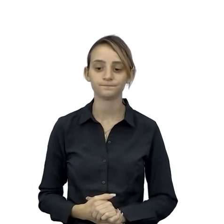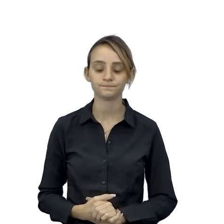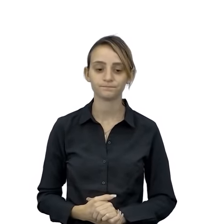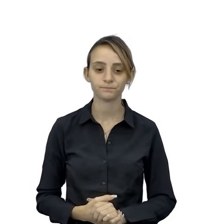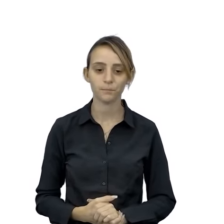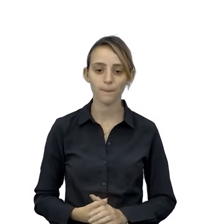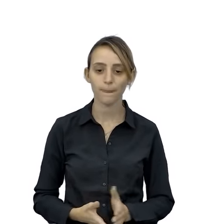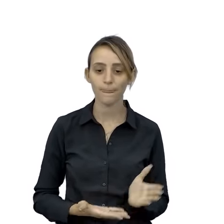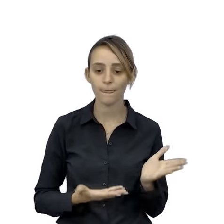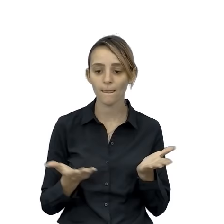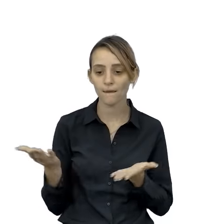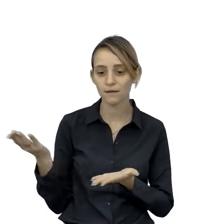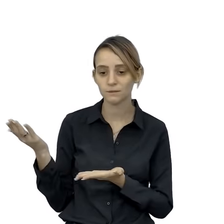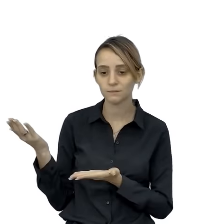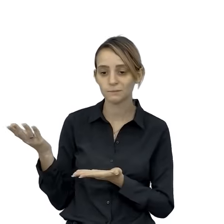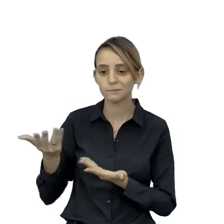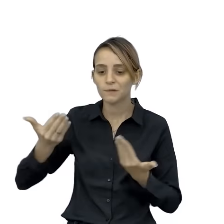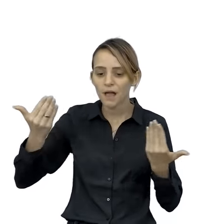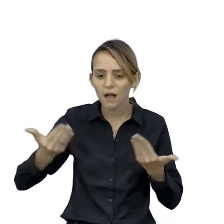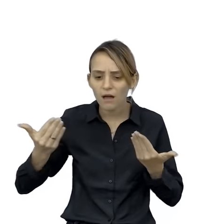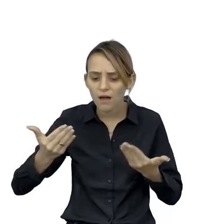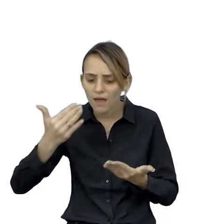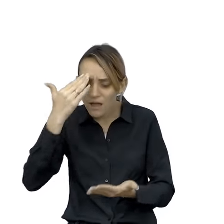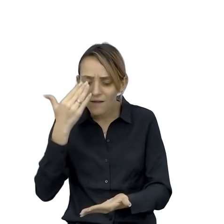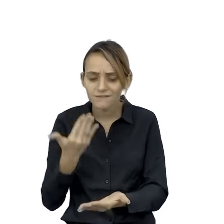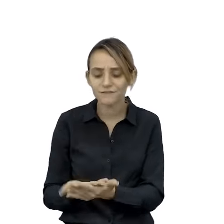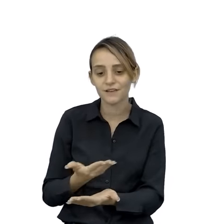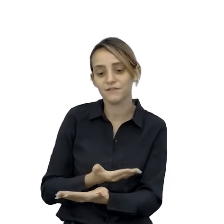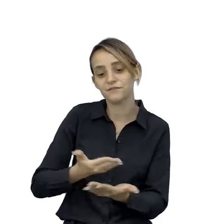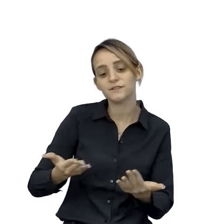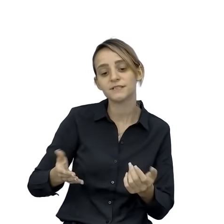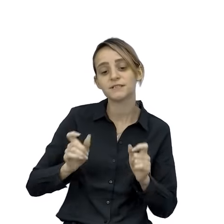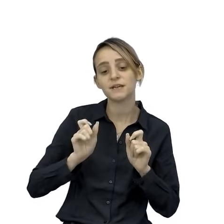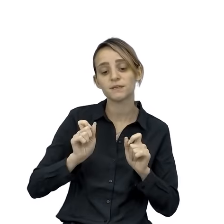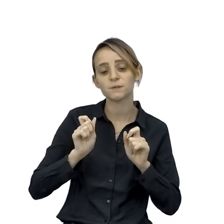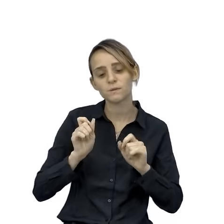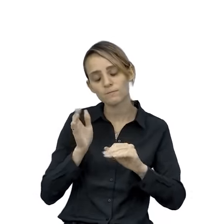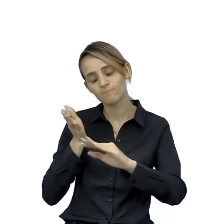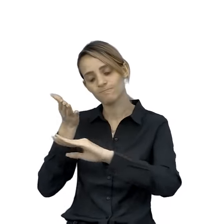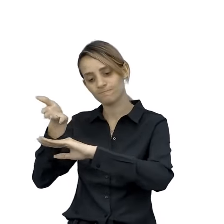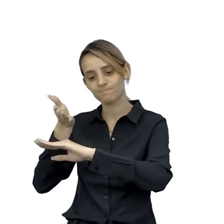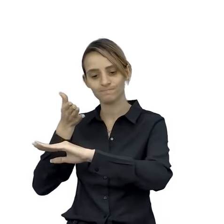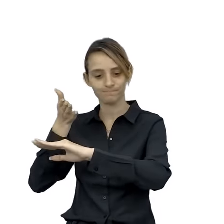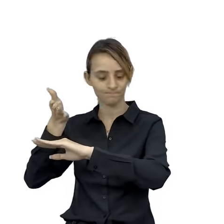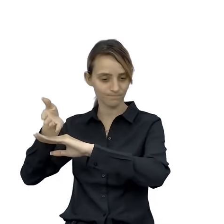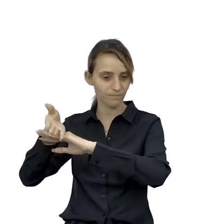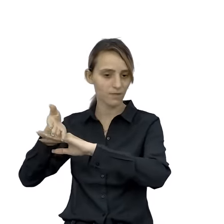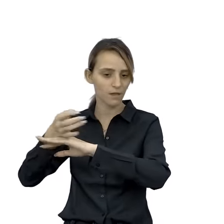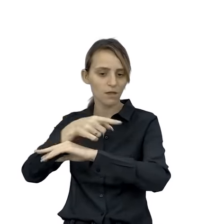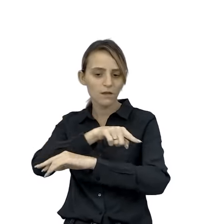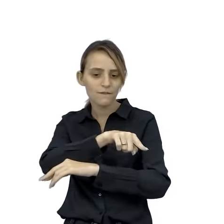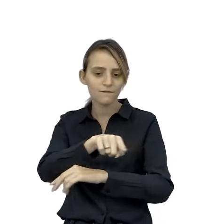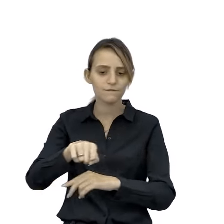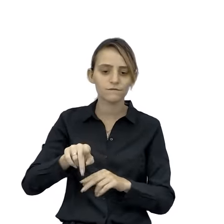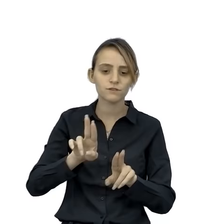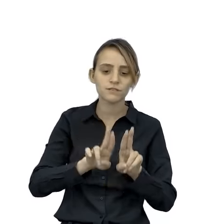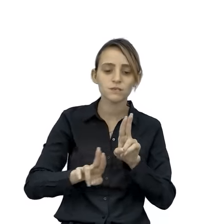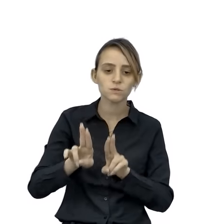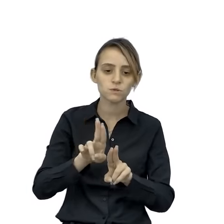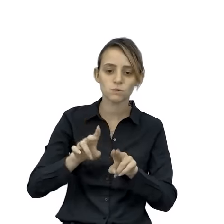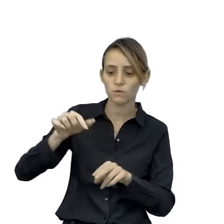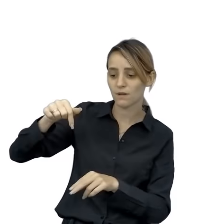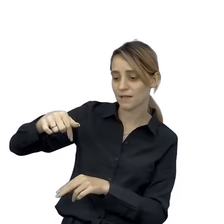E aqui é um momento que a gente conta muito com vocês, gente, a participação de vocês. É que vocês podem utilizar aqui